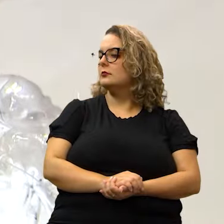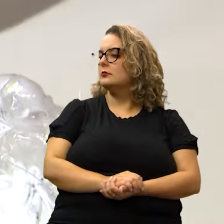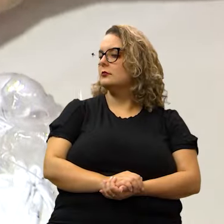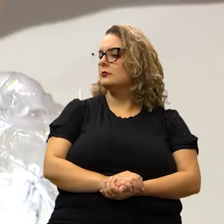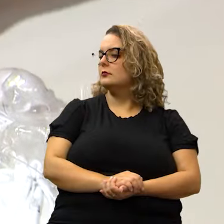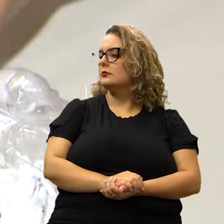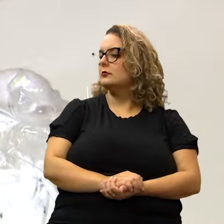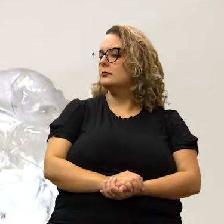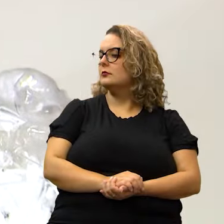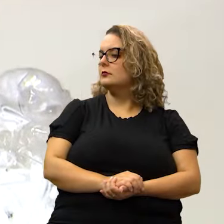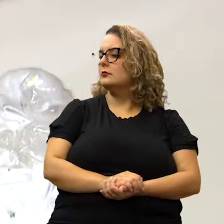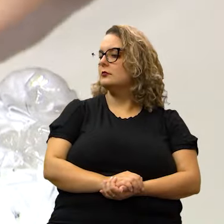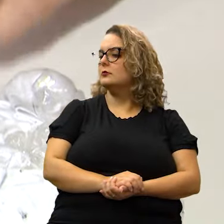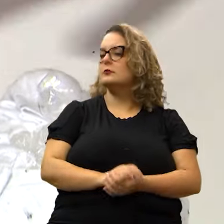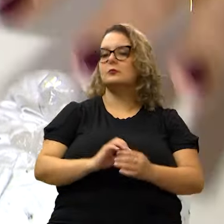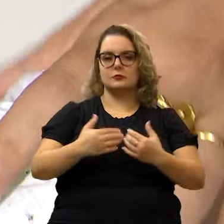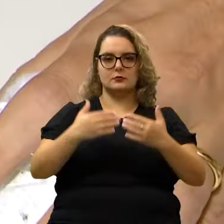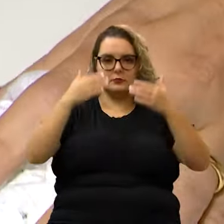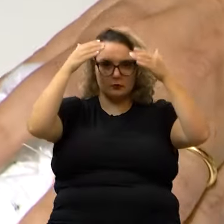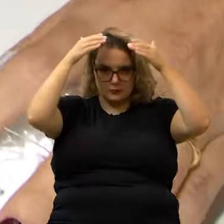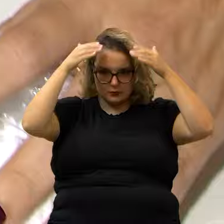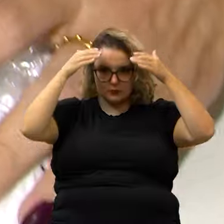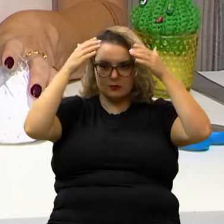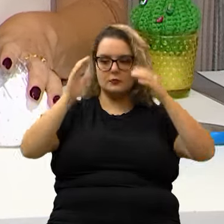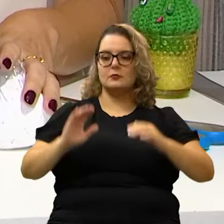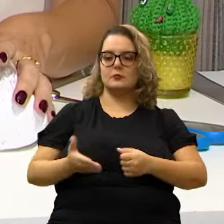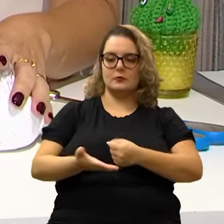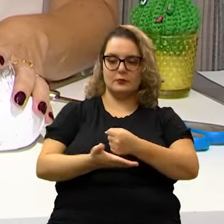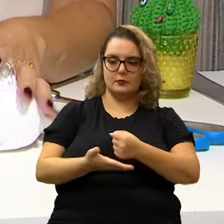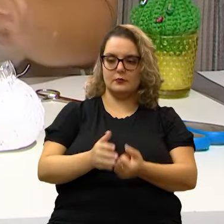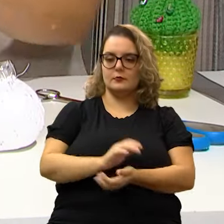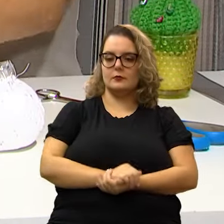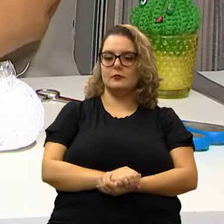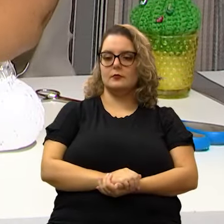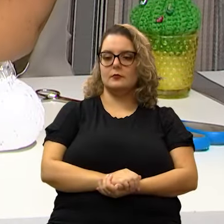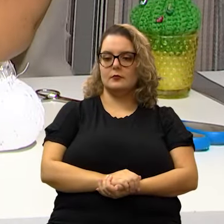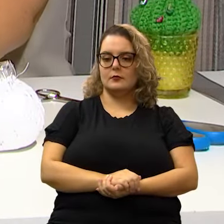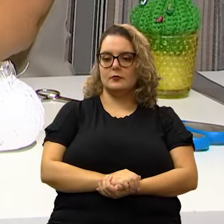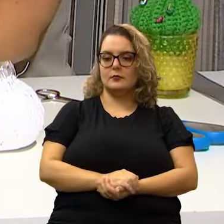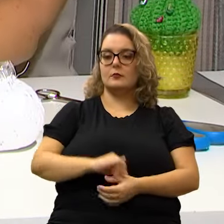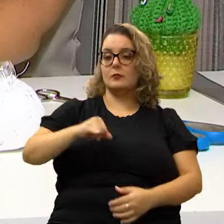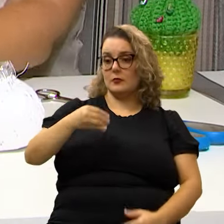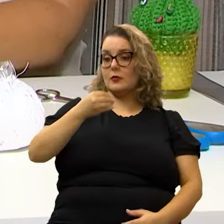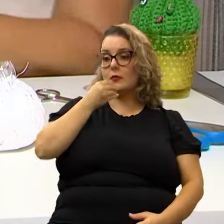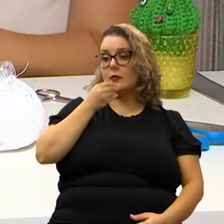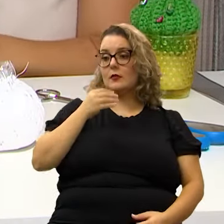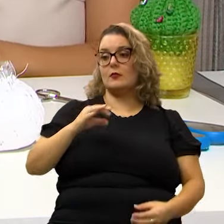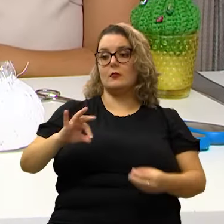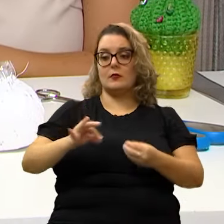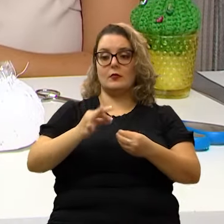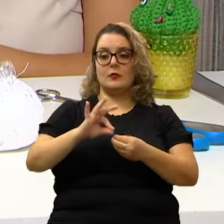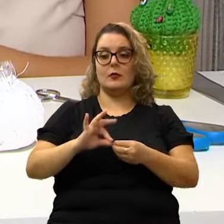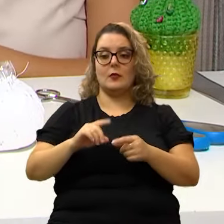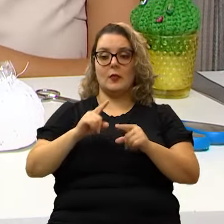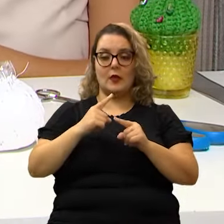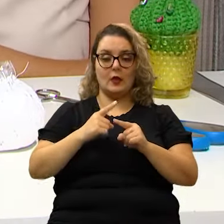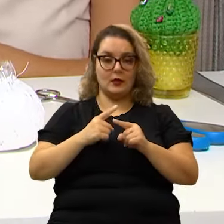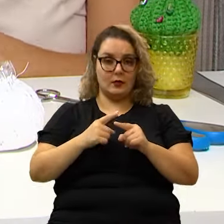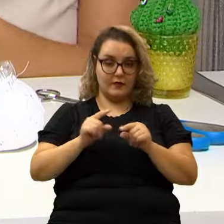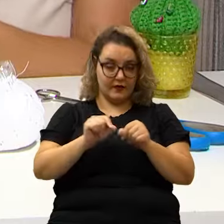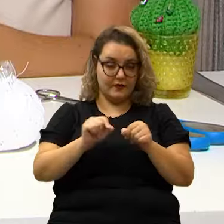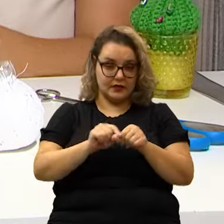do chapéuzinho. Então aqui a gente tem a base, o chapéu. A gente vai, aproveitando que a gente já tá mexendo com a língua, a agulha, a gente vai fazer